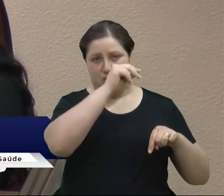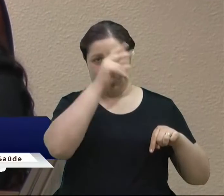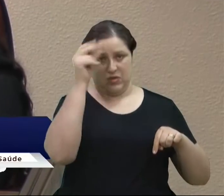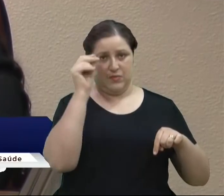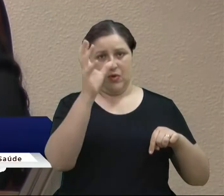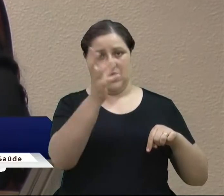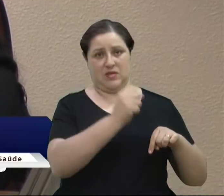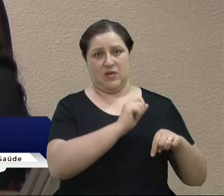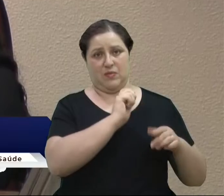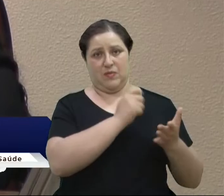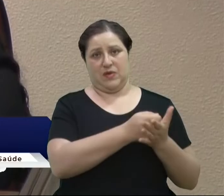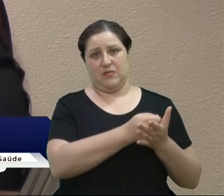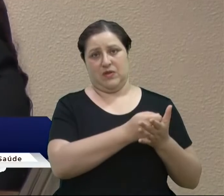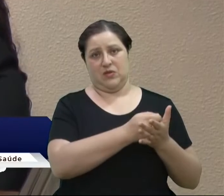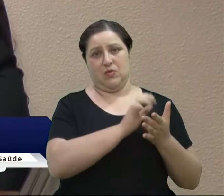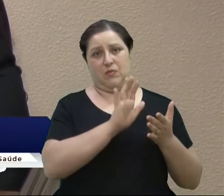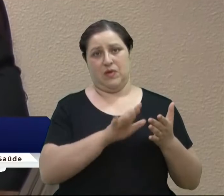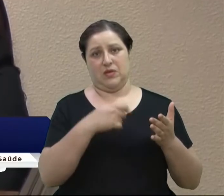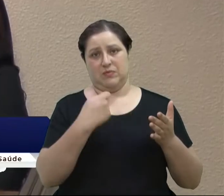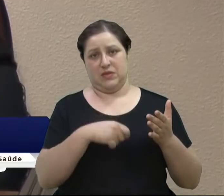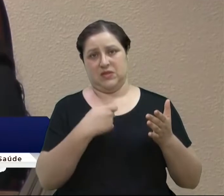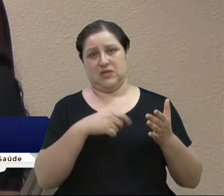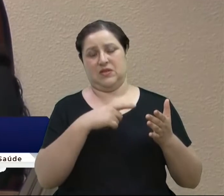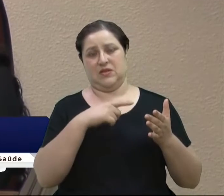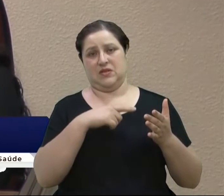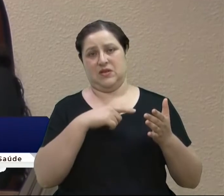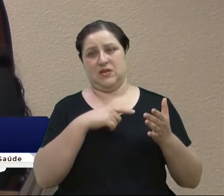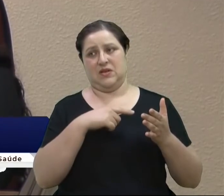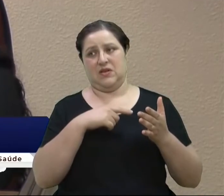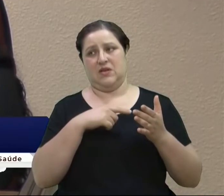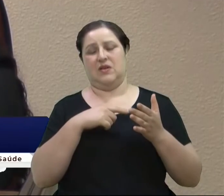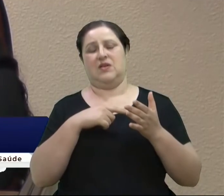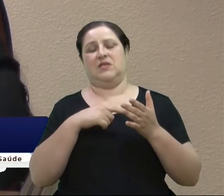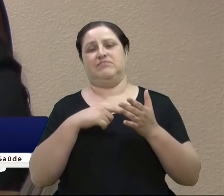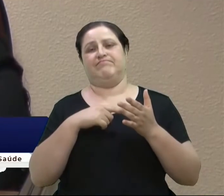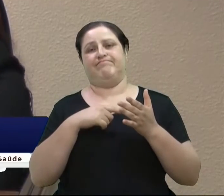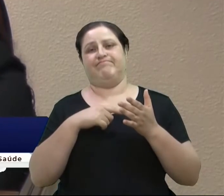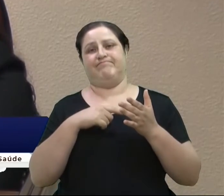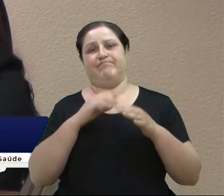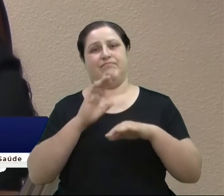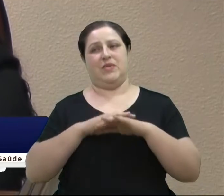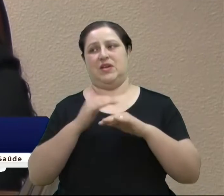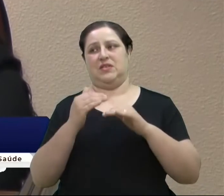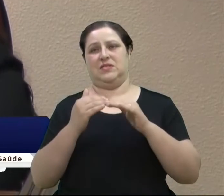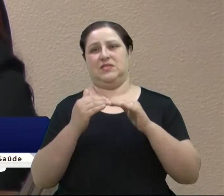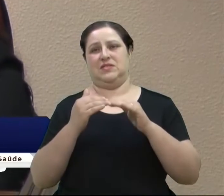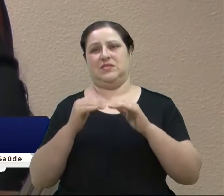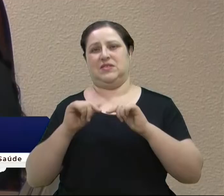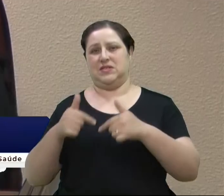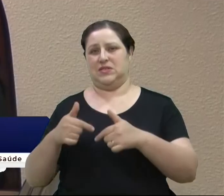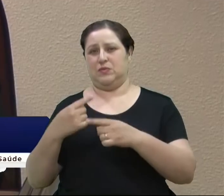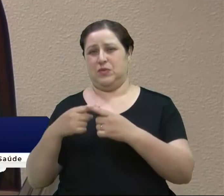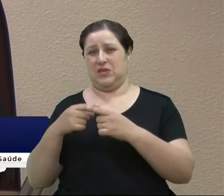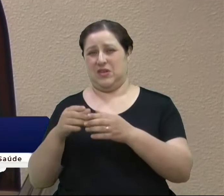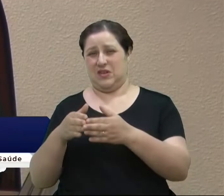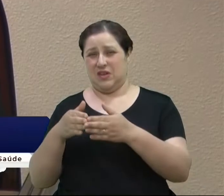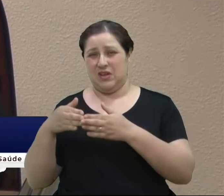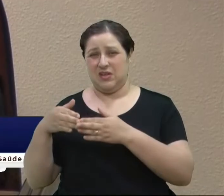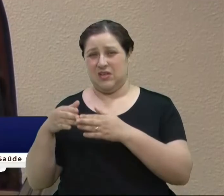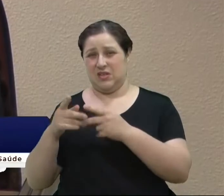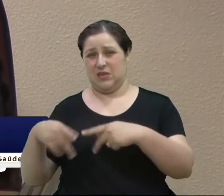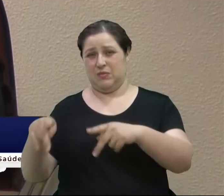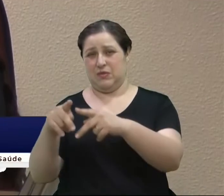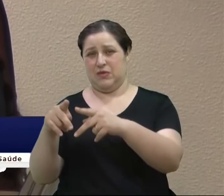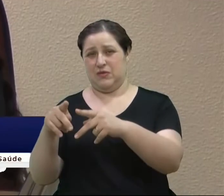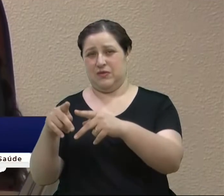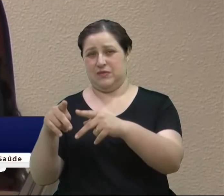precisa fazer esse sobressalto para garantir assistência à população. E, nesse momento, os municípios também não são